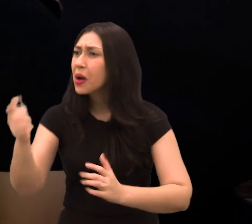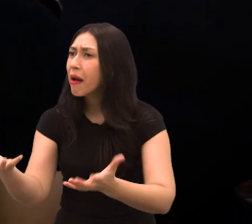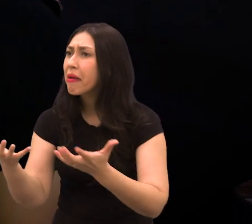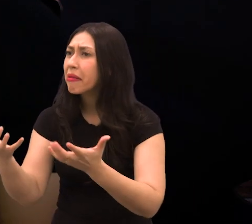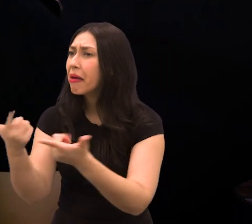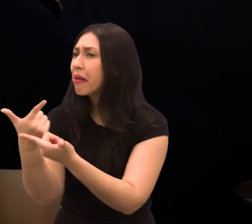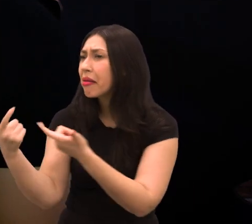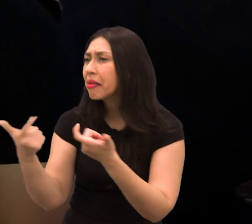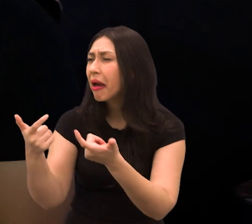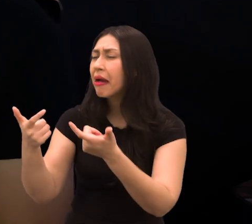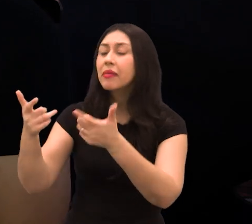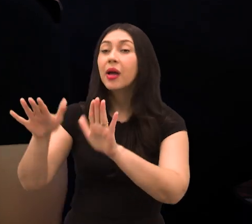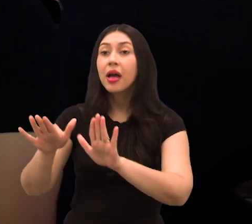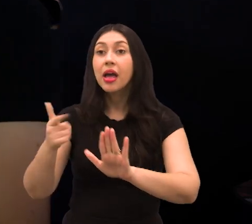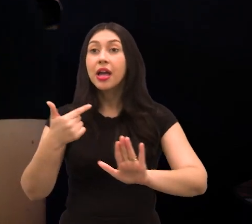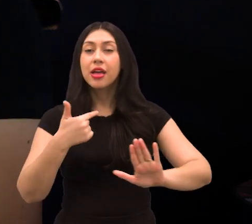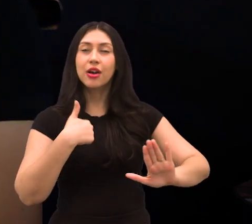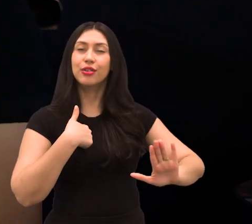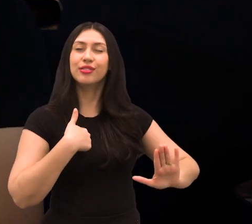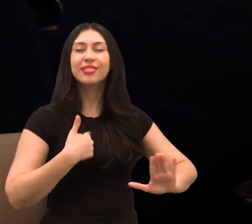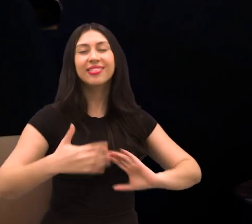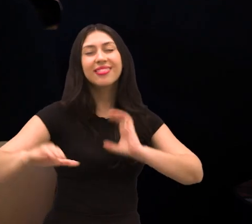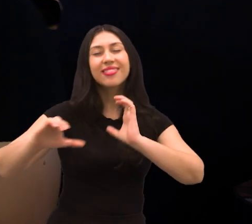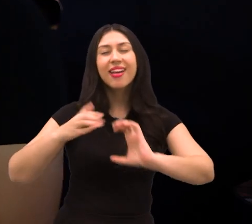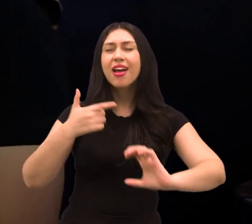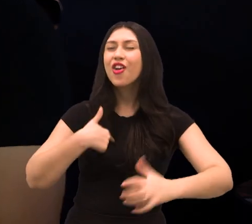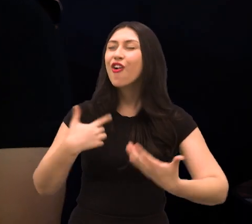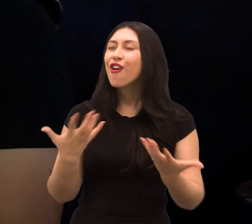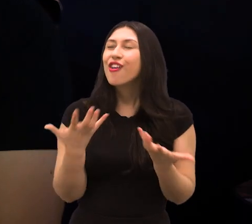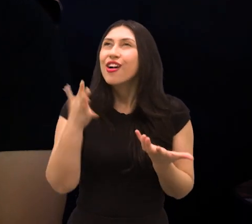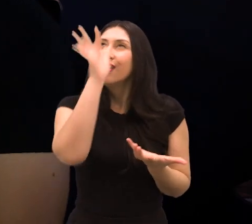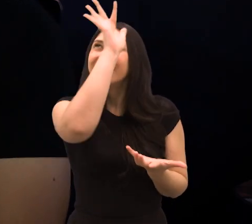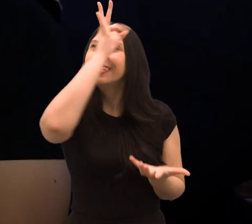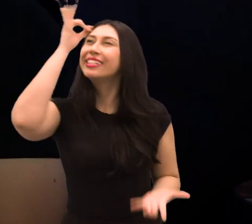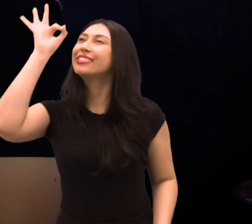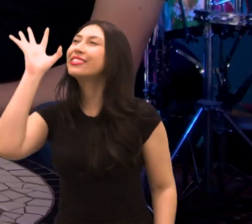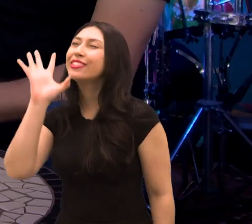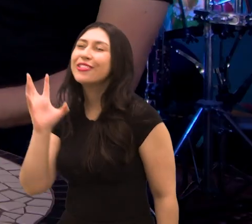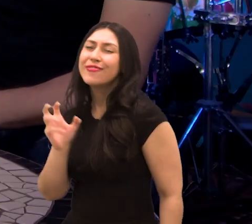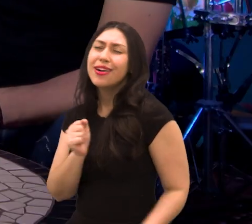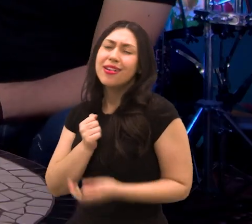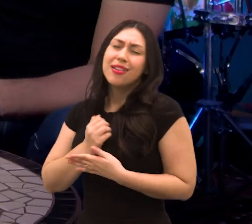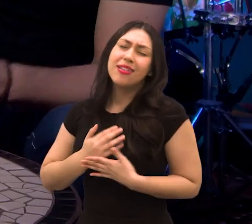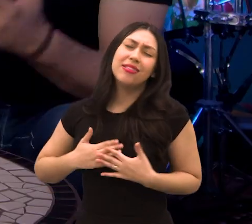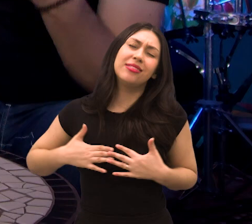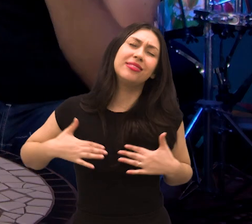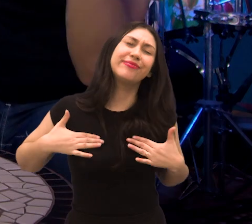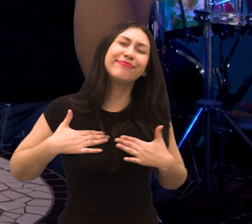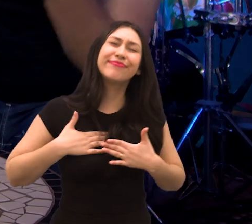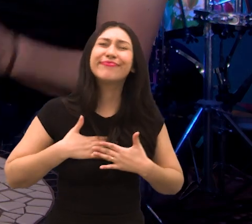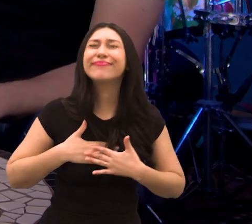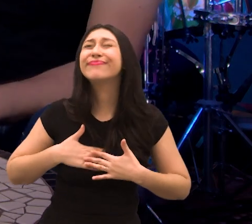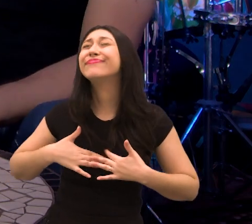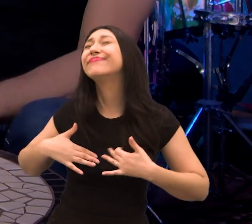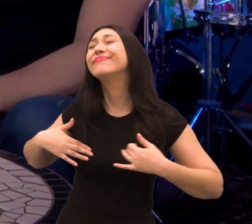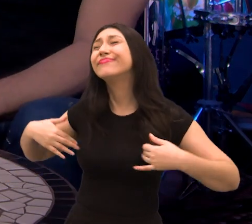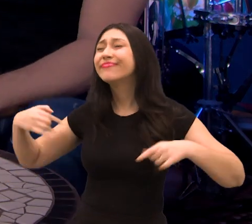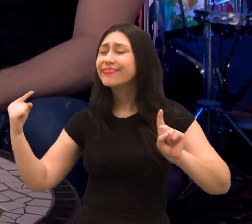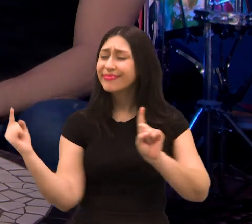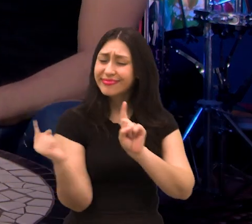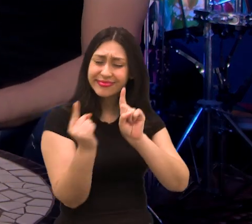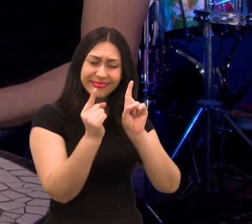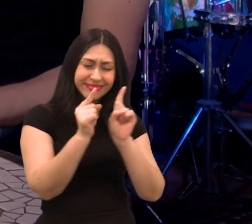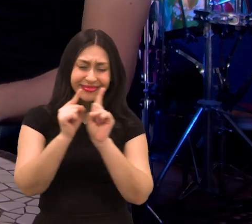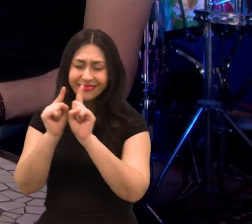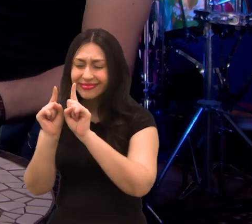sou coqueiro, e do Cazuza, eu quero a sorte de um amor tranquilo, com sabor de fruta mordida, nós